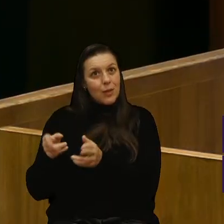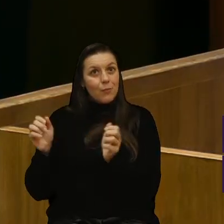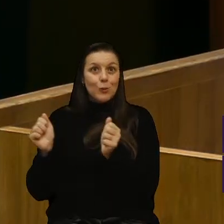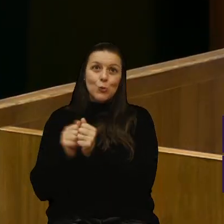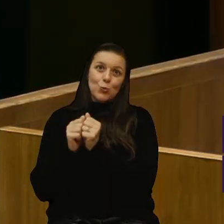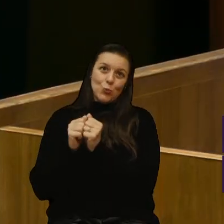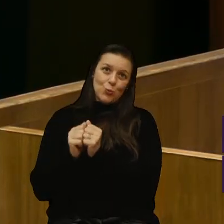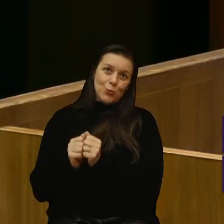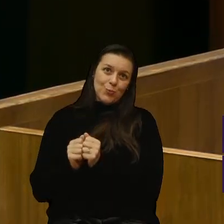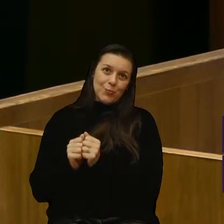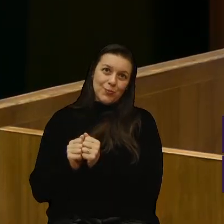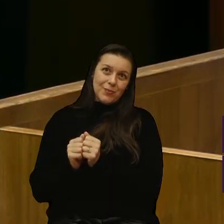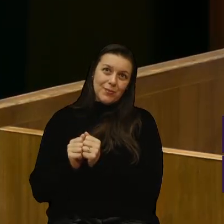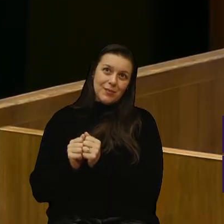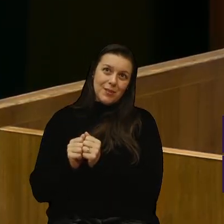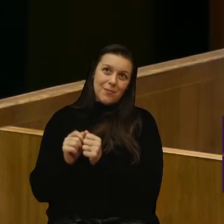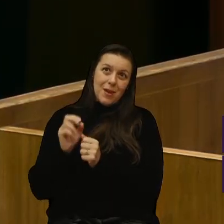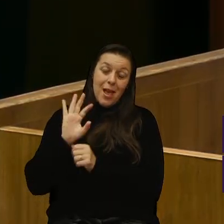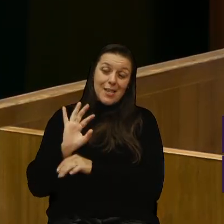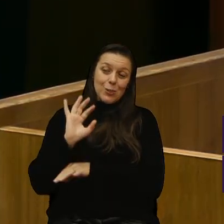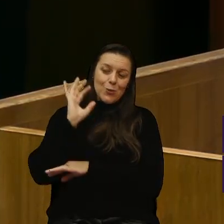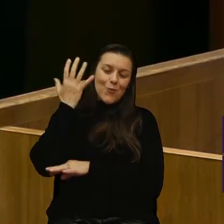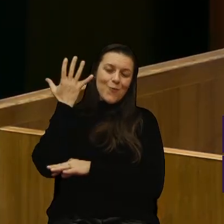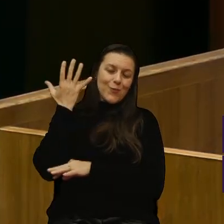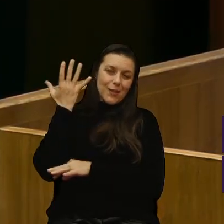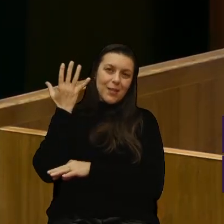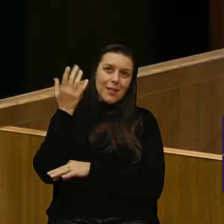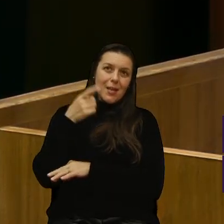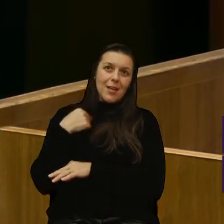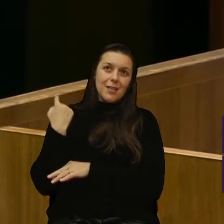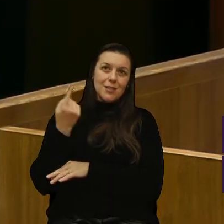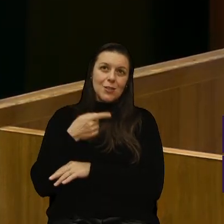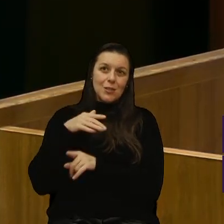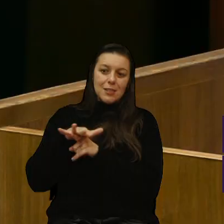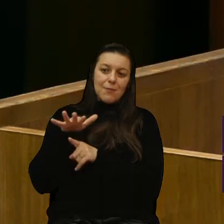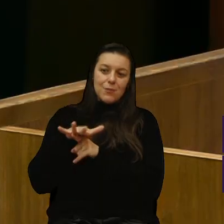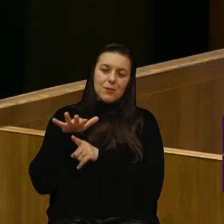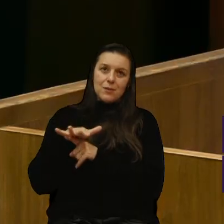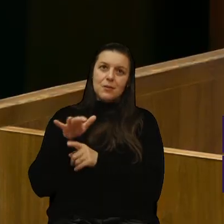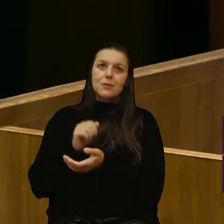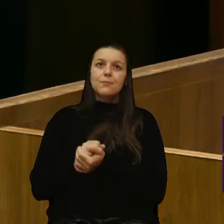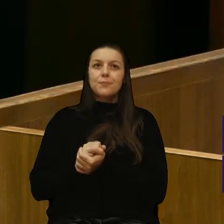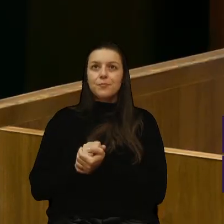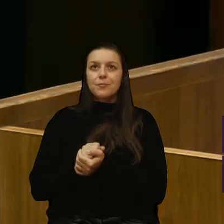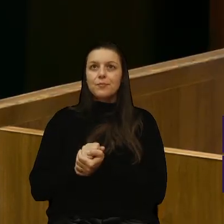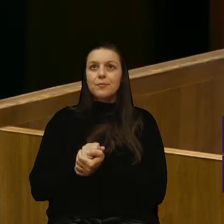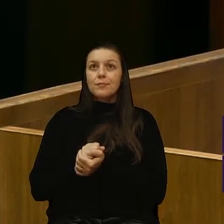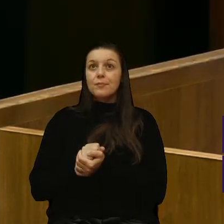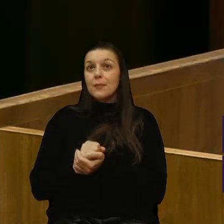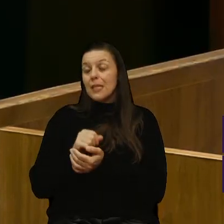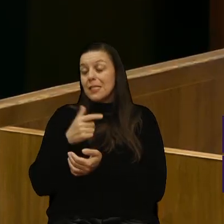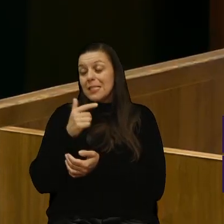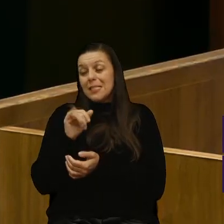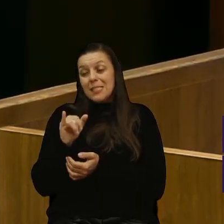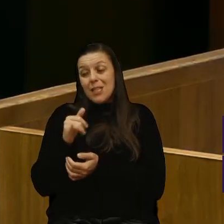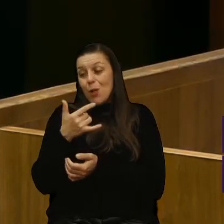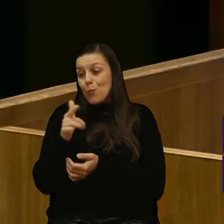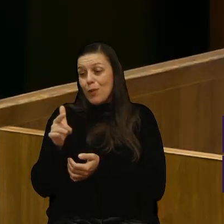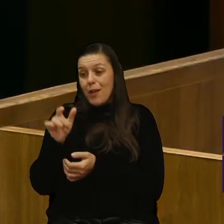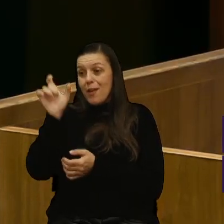conosco, para resolver as nossas coisas. E sem elas, realmente,